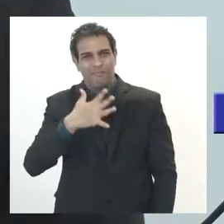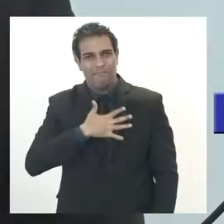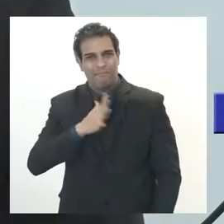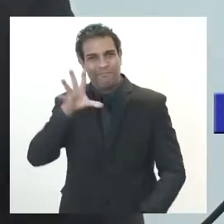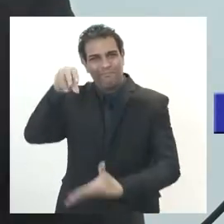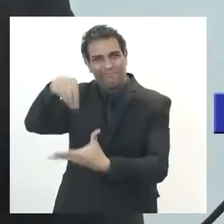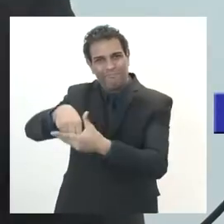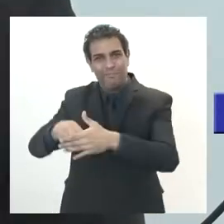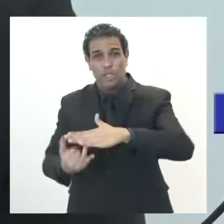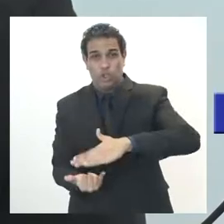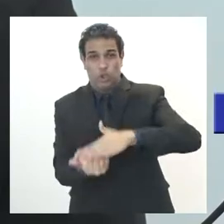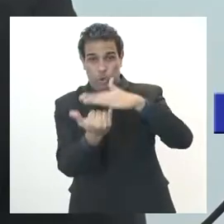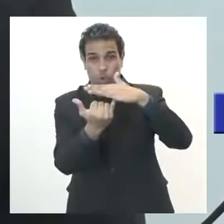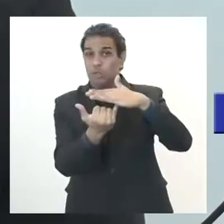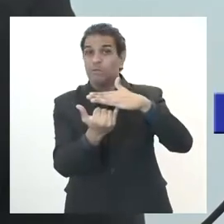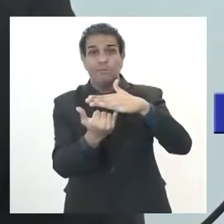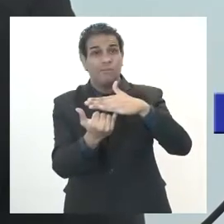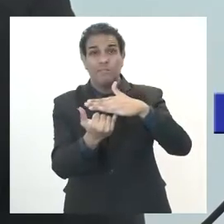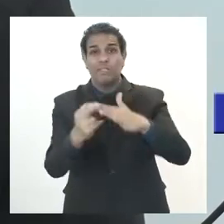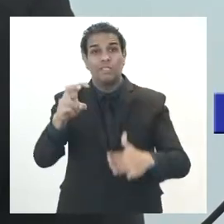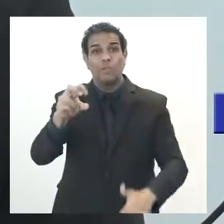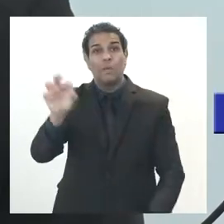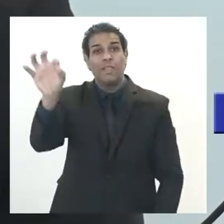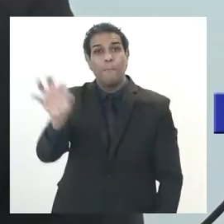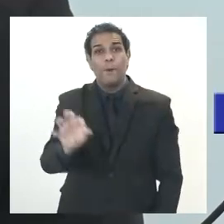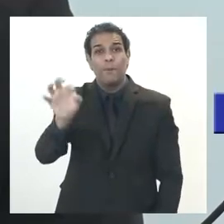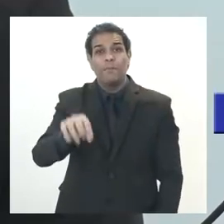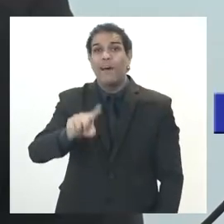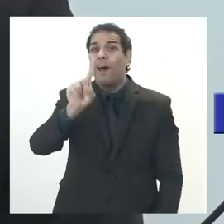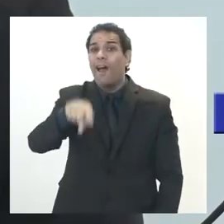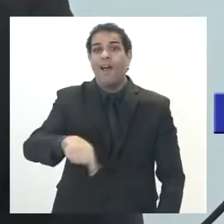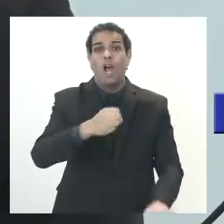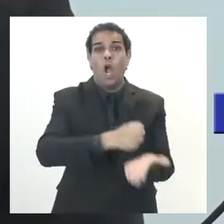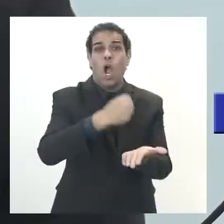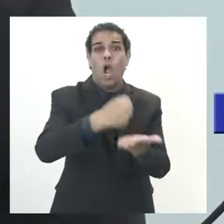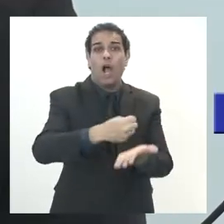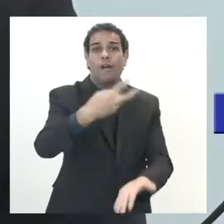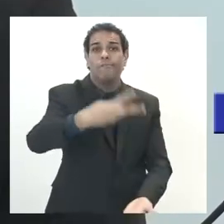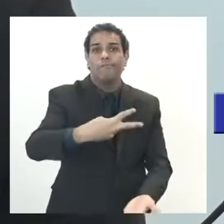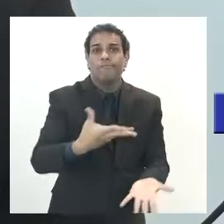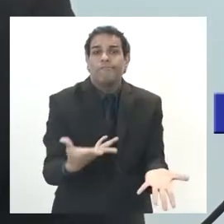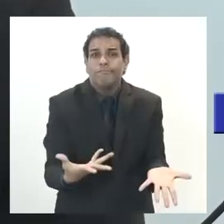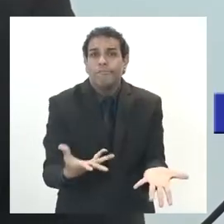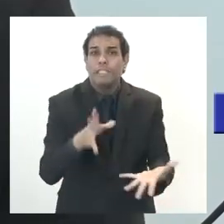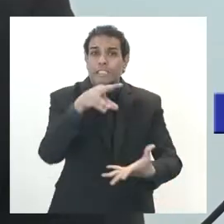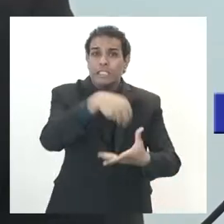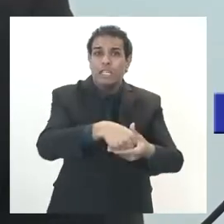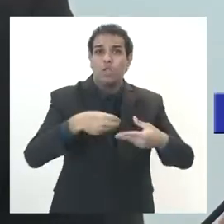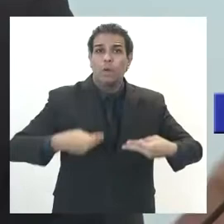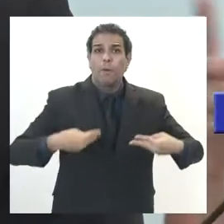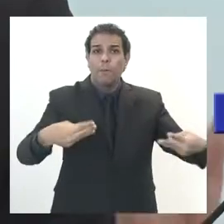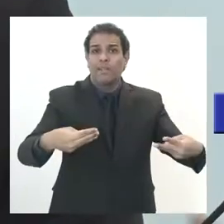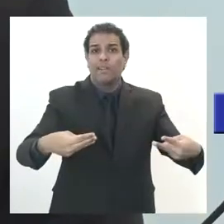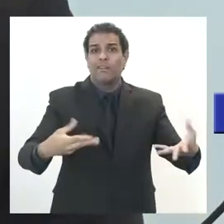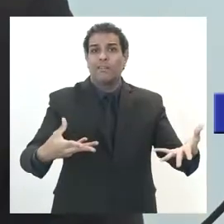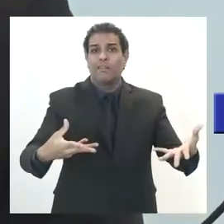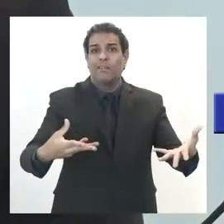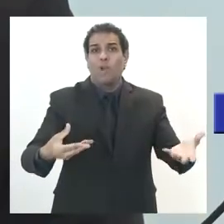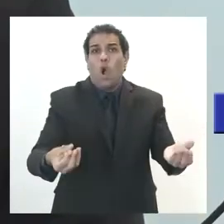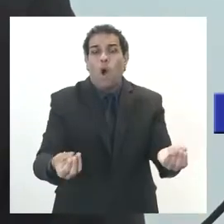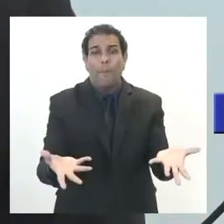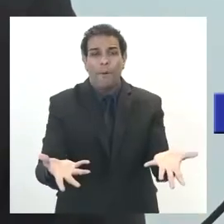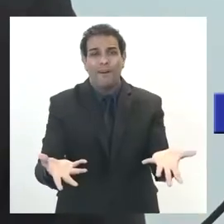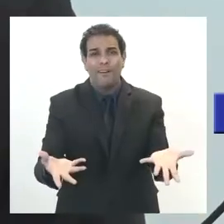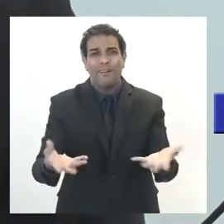instituição infelizmente metade do nosso quadro já é um dos comissionados a gente não Ministério Público imagina como é que foi